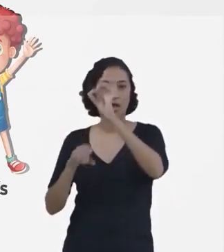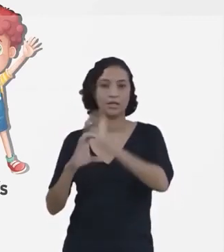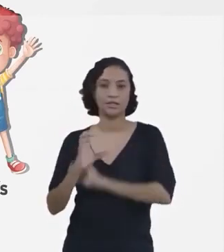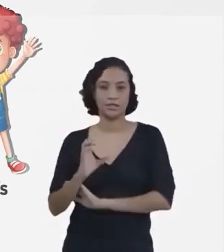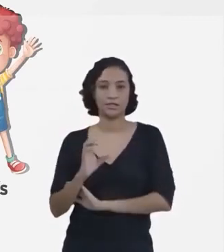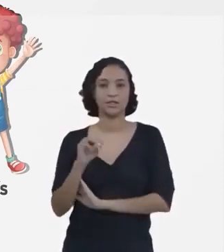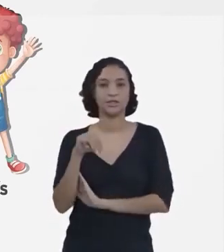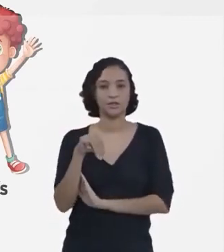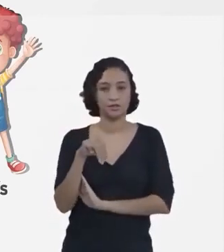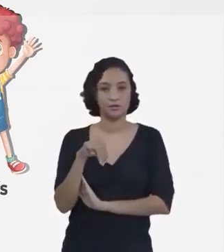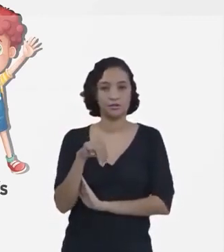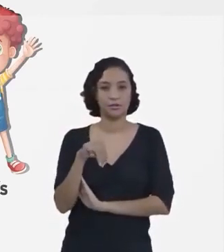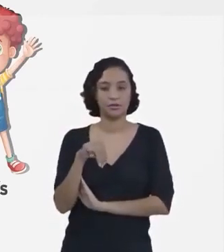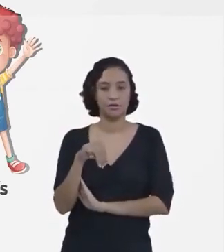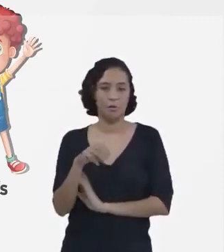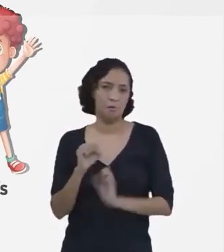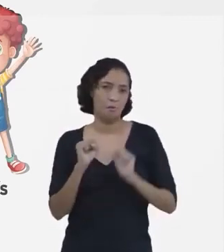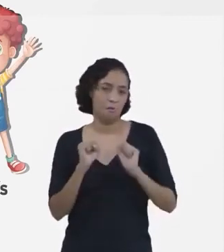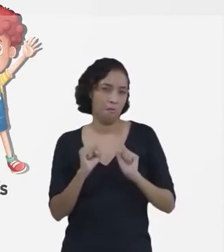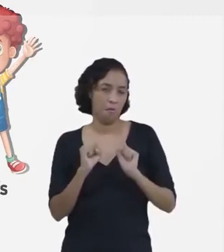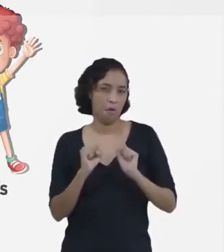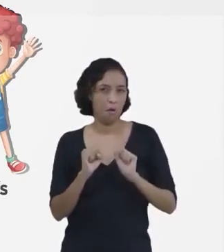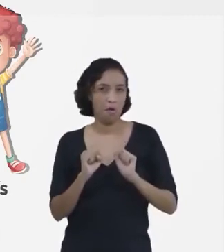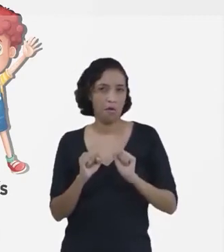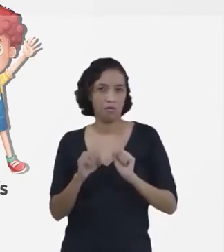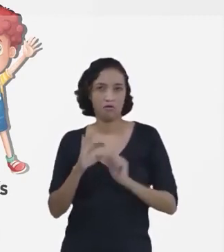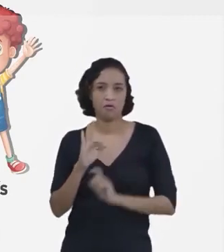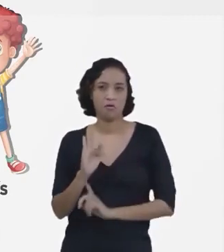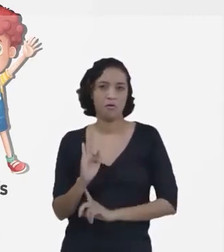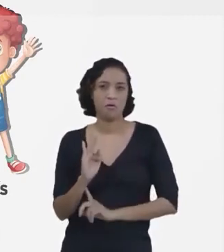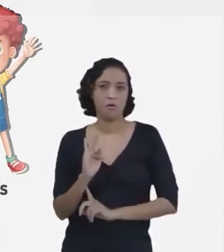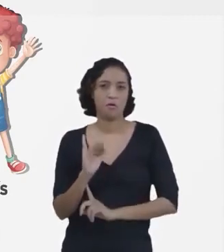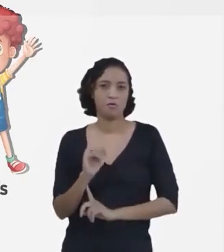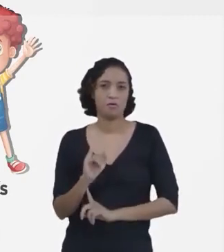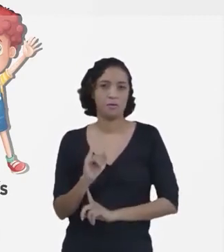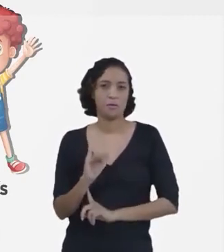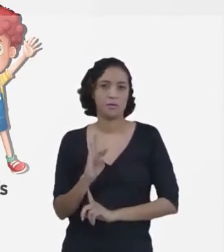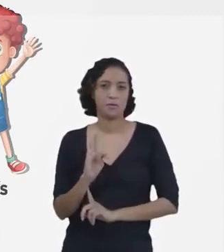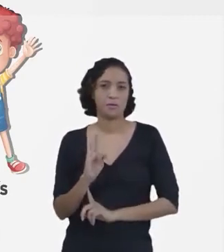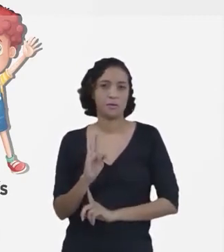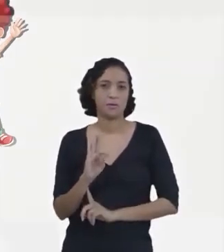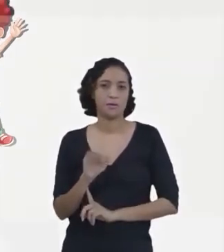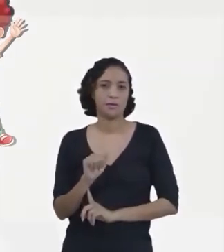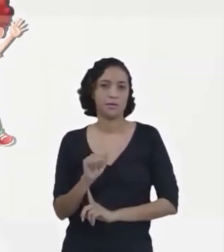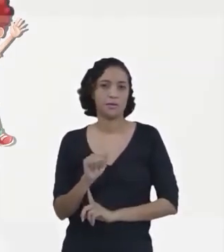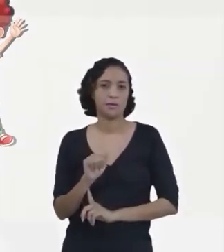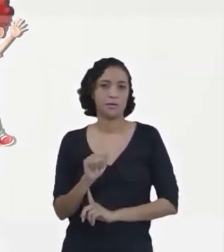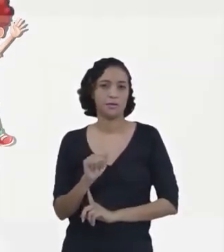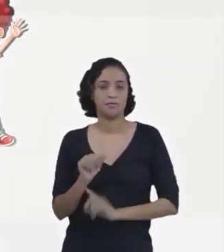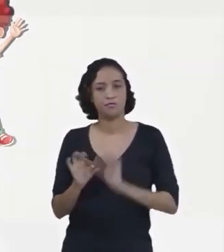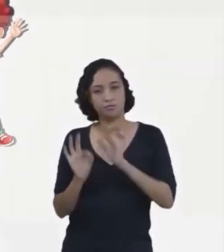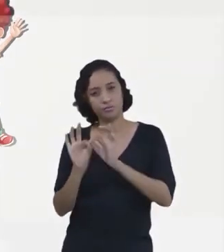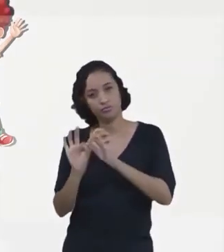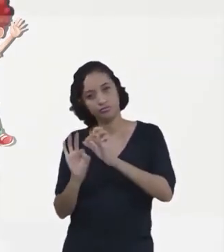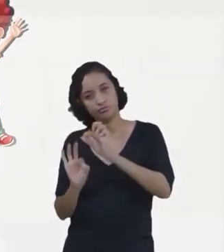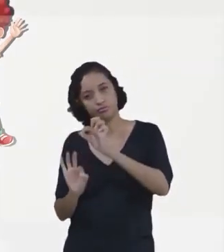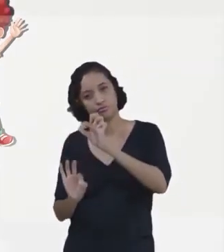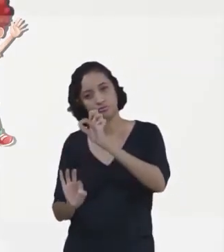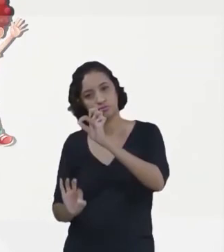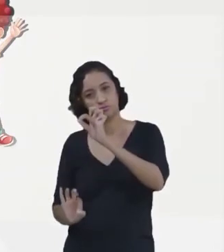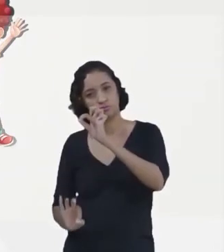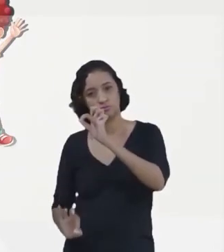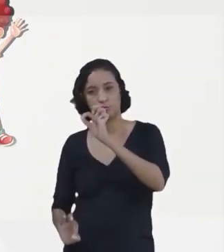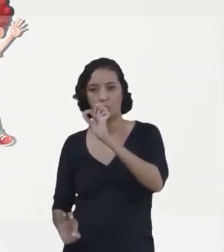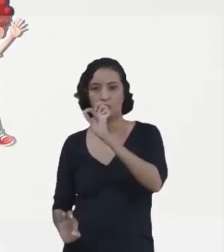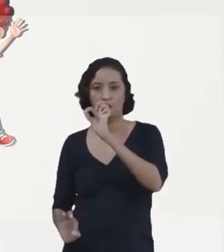fita métrica para medir a altura das crianças. Então, aqui eu tenho a altura